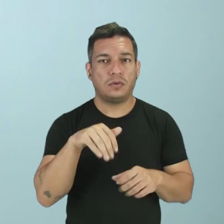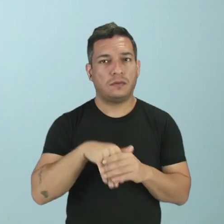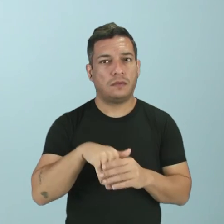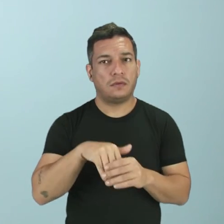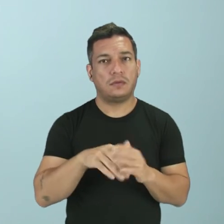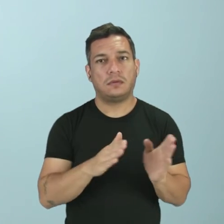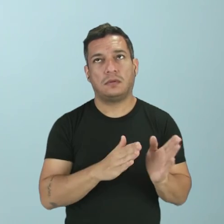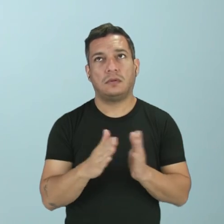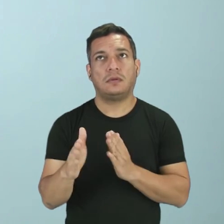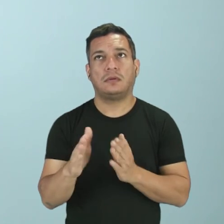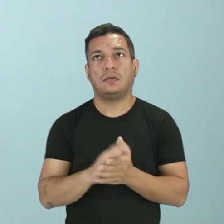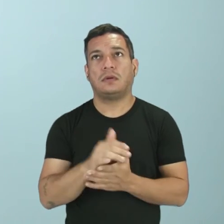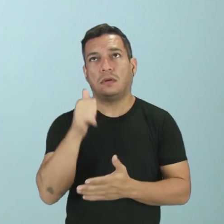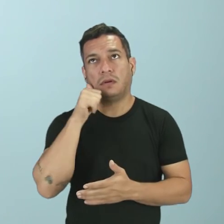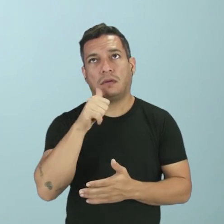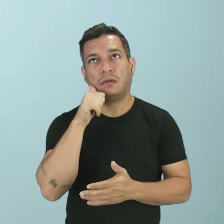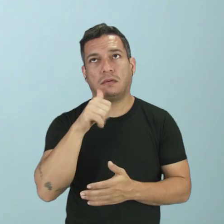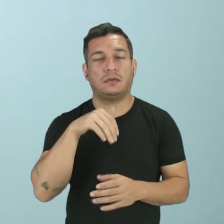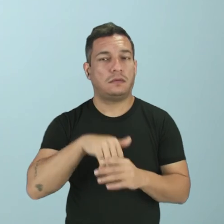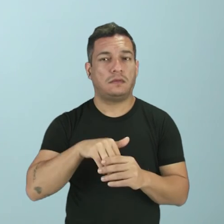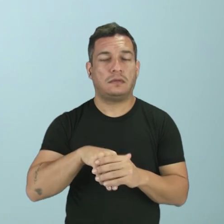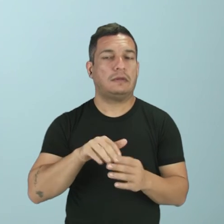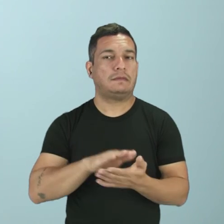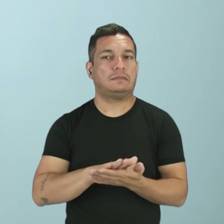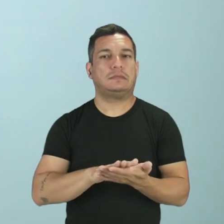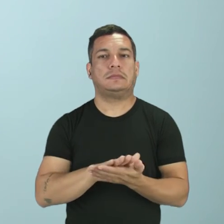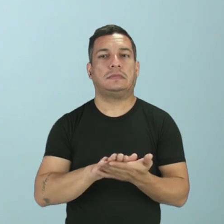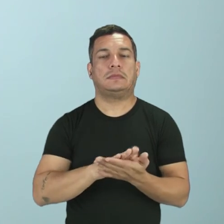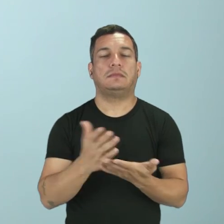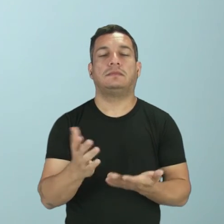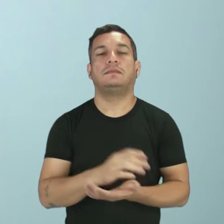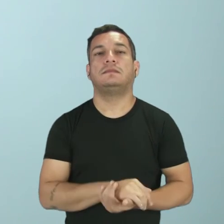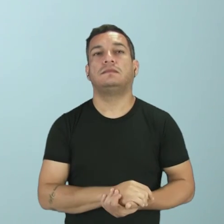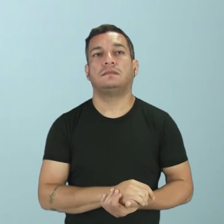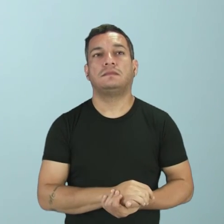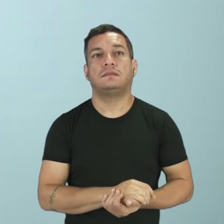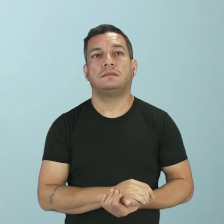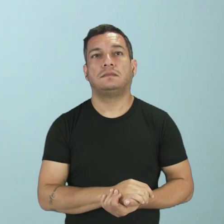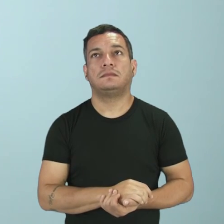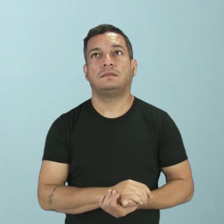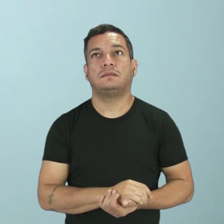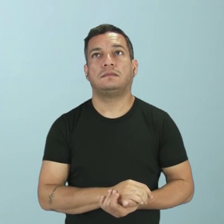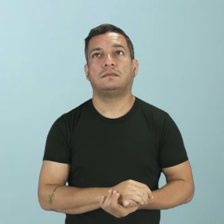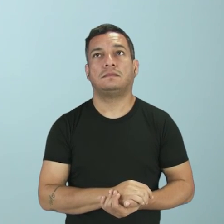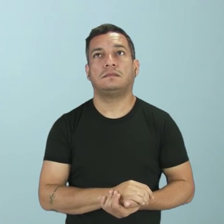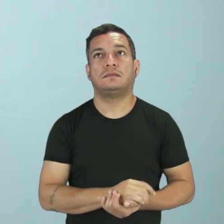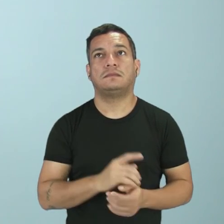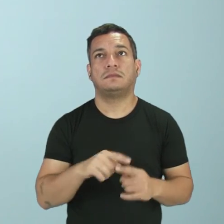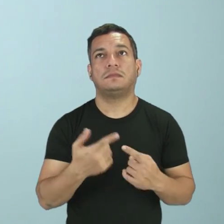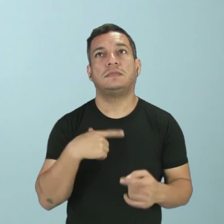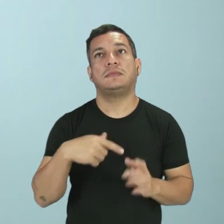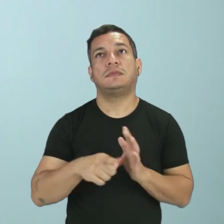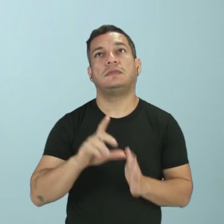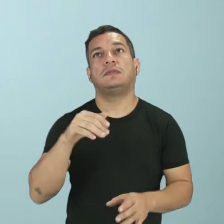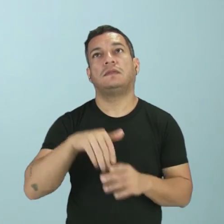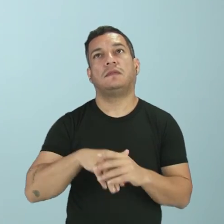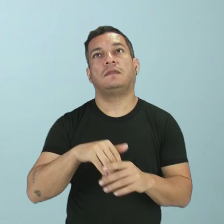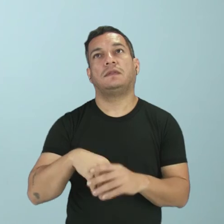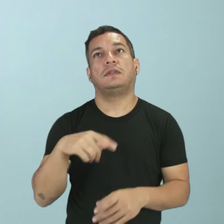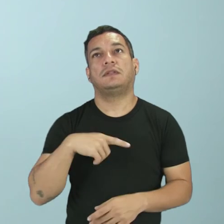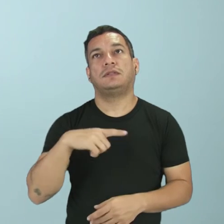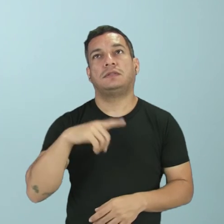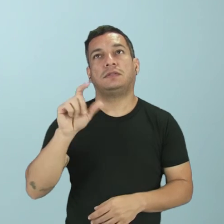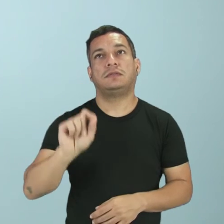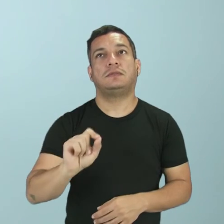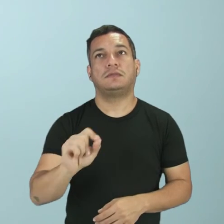votar durante esse período, a mulher não votava. Mas antes o voto era censitário, só votava quem tinha